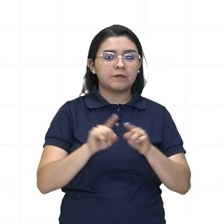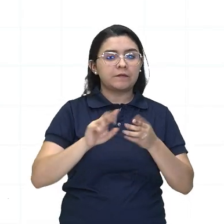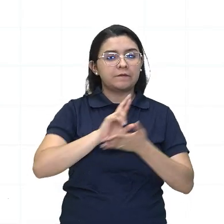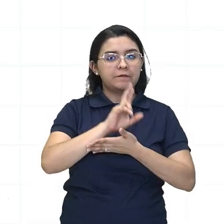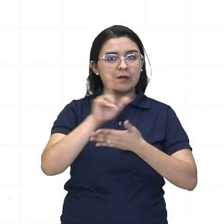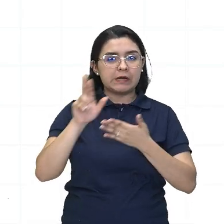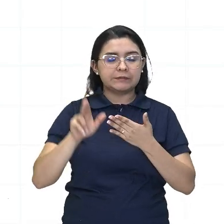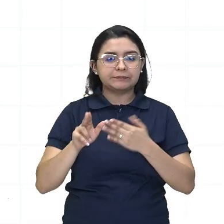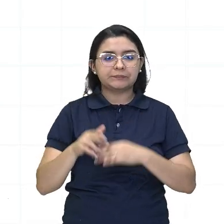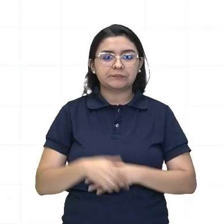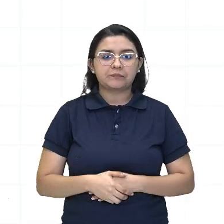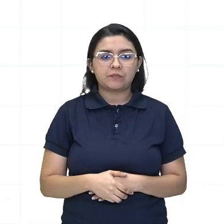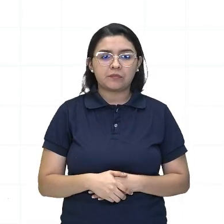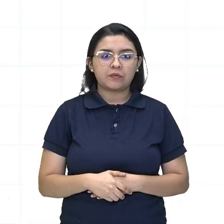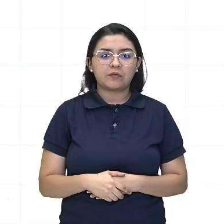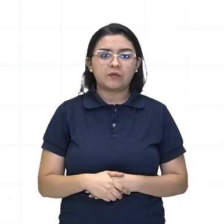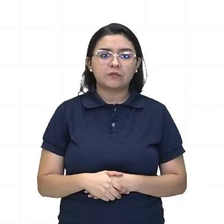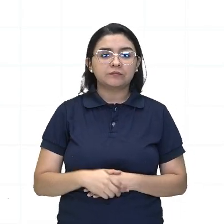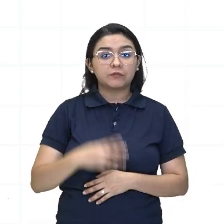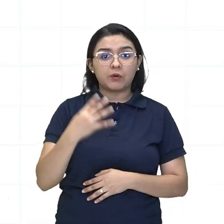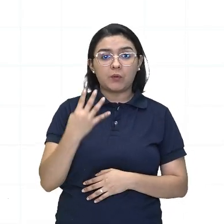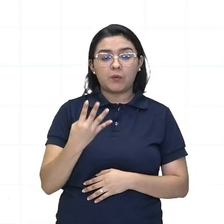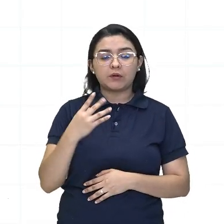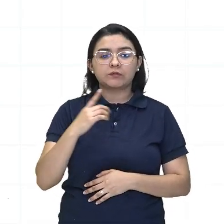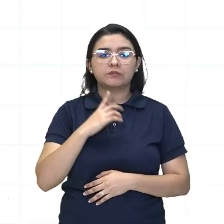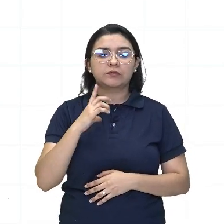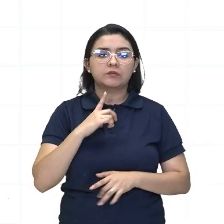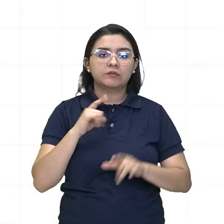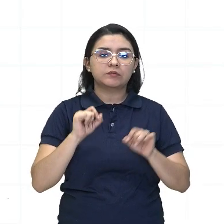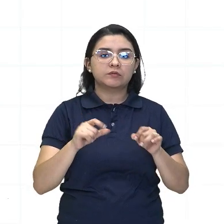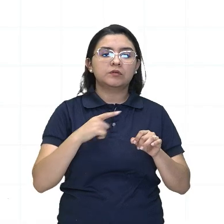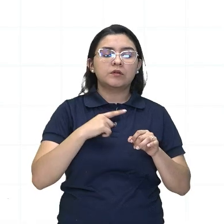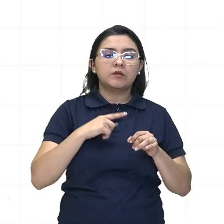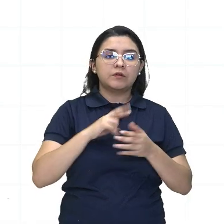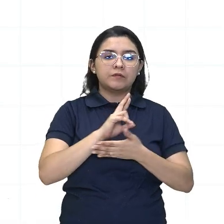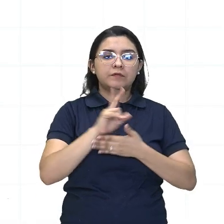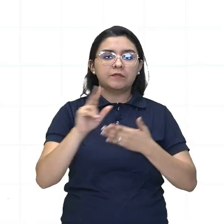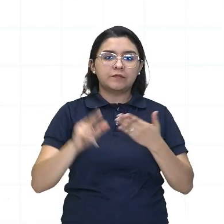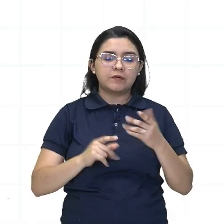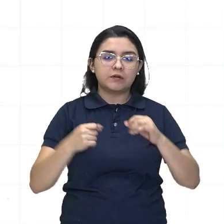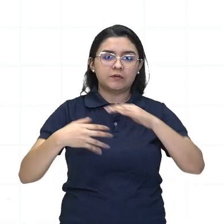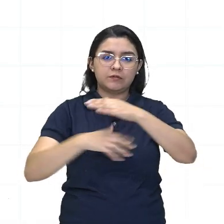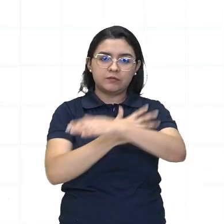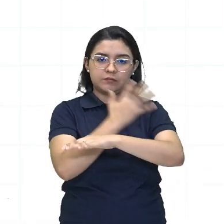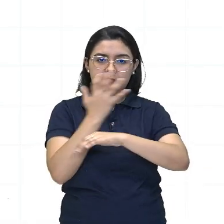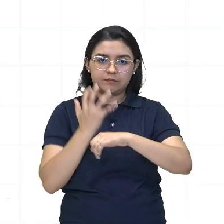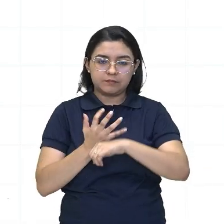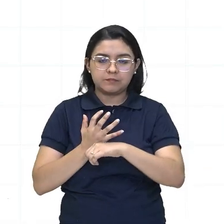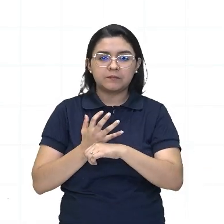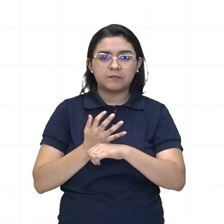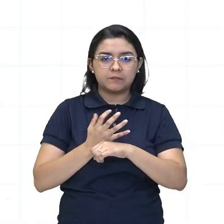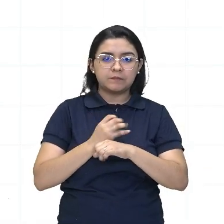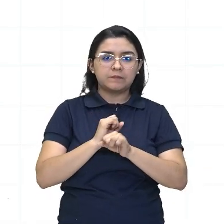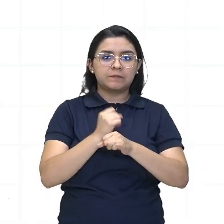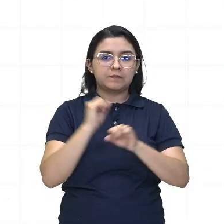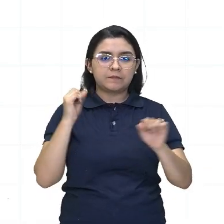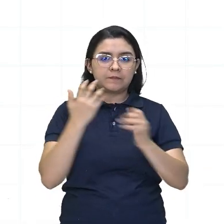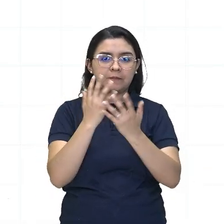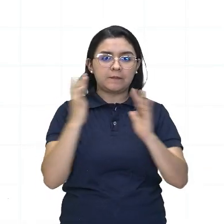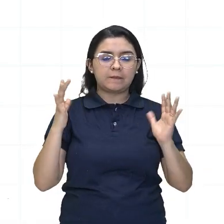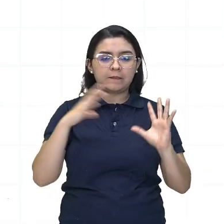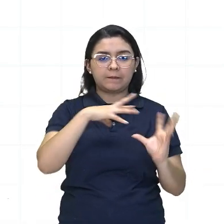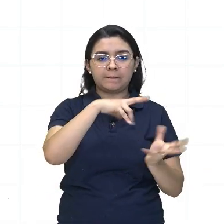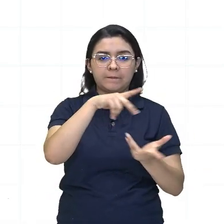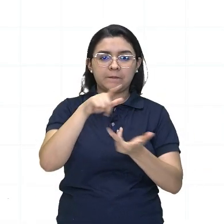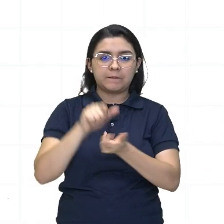outras. Aí no número 4, nós temos conjuntos de ecossistemas que envolvem a maior floresta tropical do mundo,